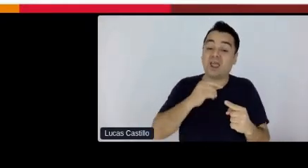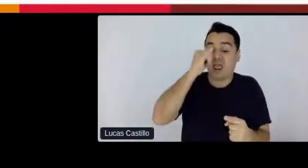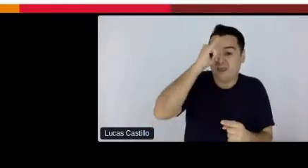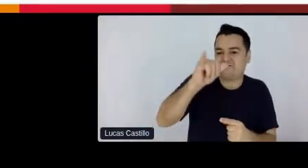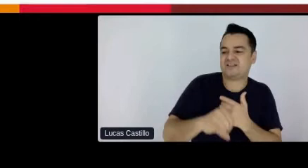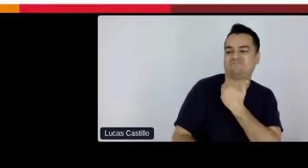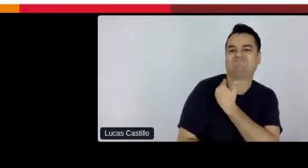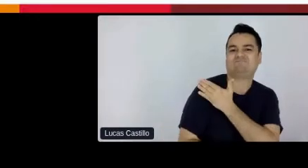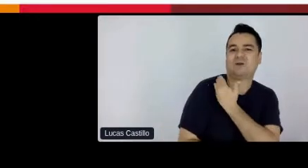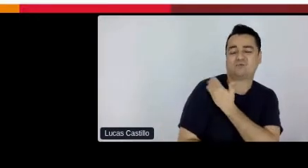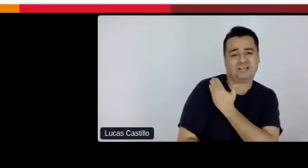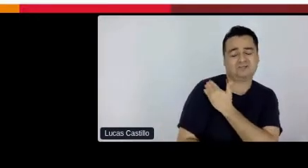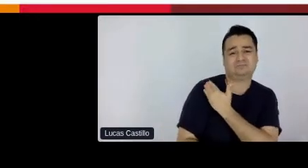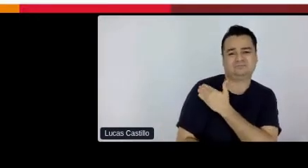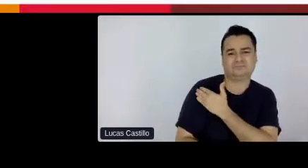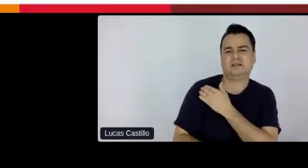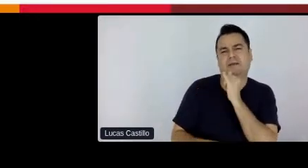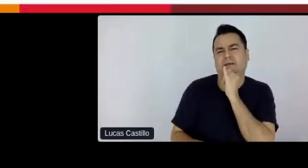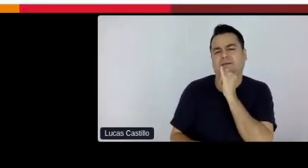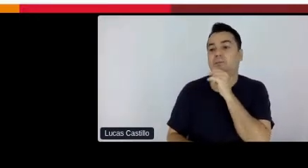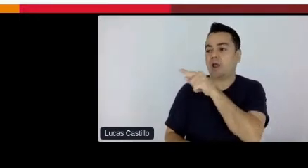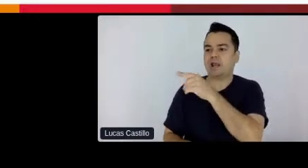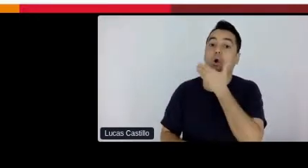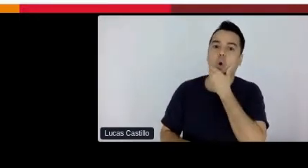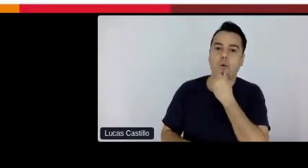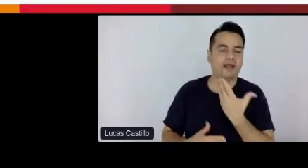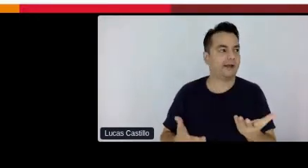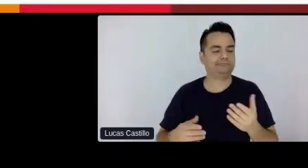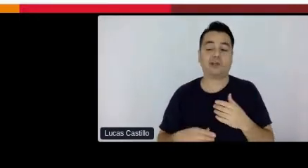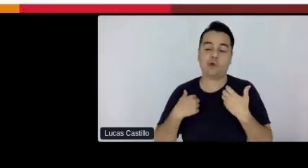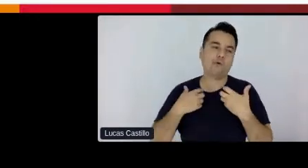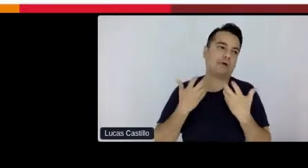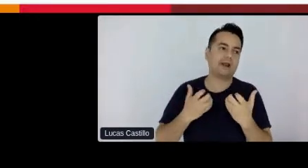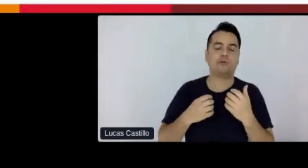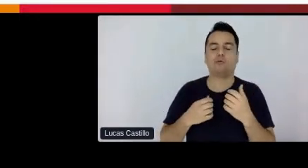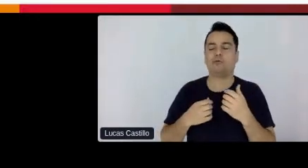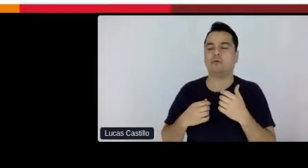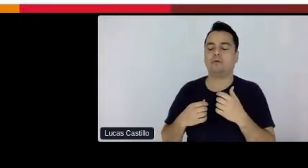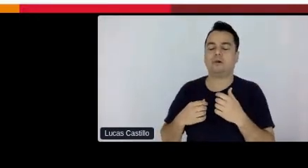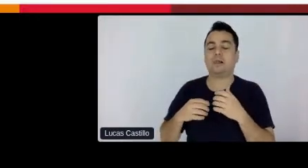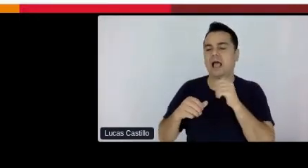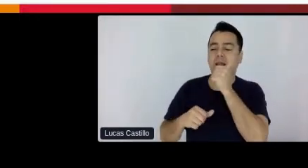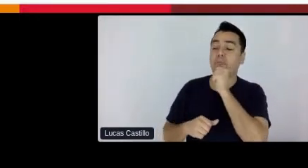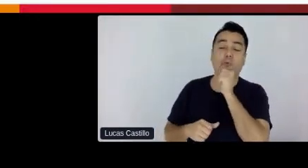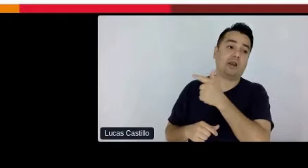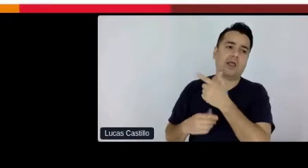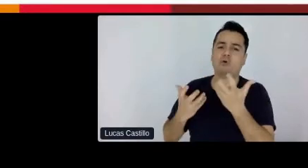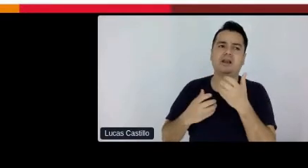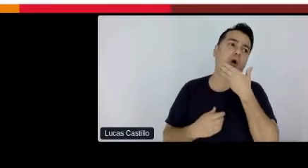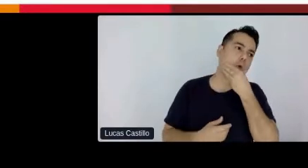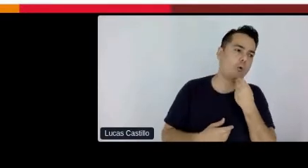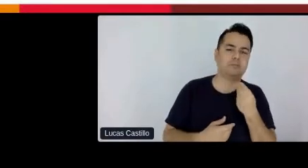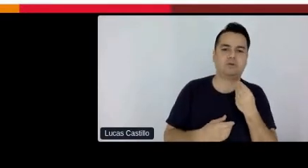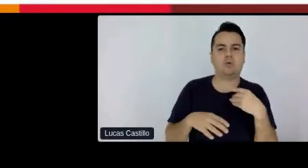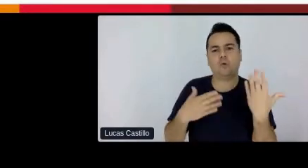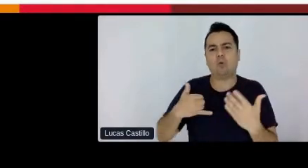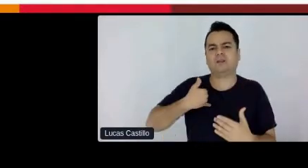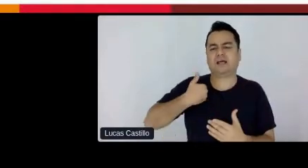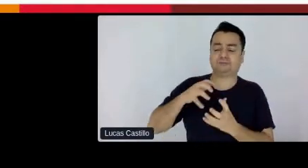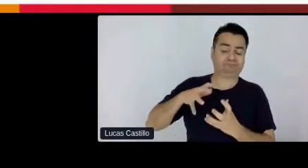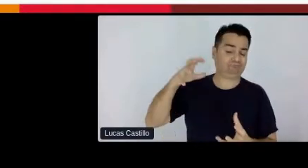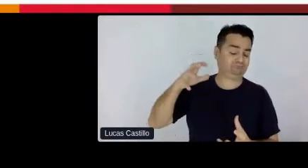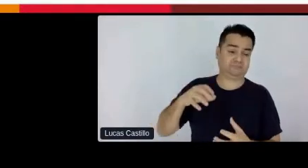for apresentado isso para os gestores, vai sem essas informações e eles analisam as qualificações de maneira mais